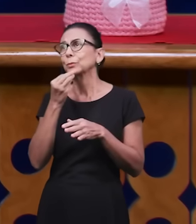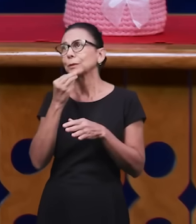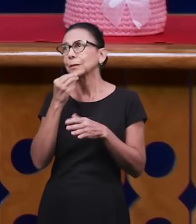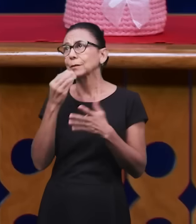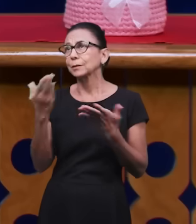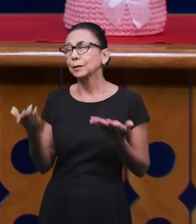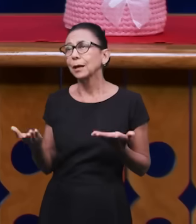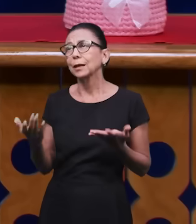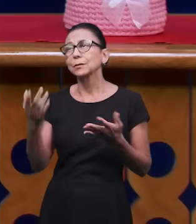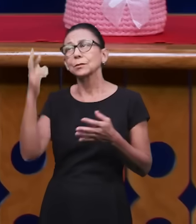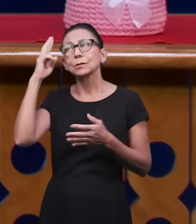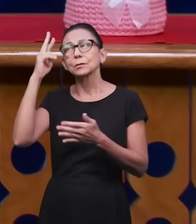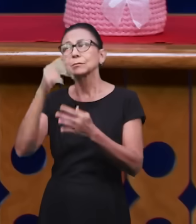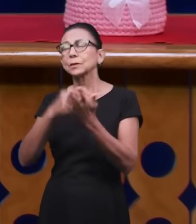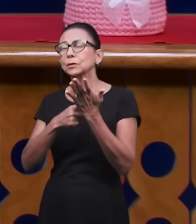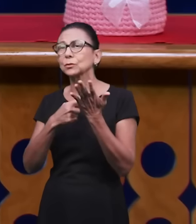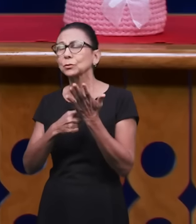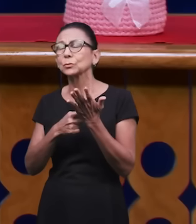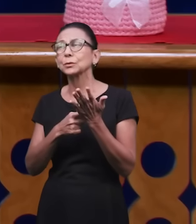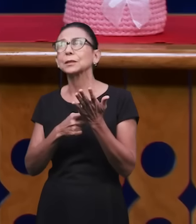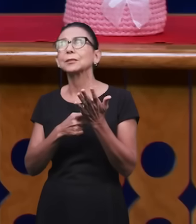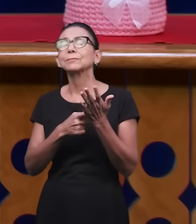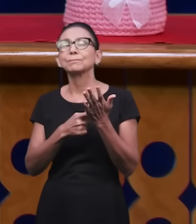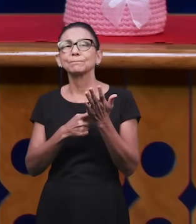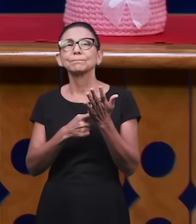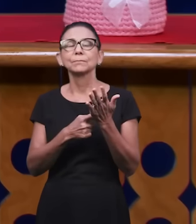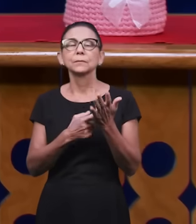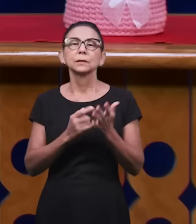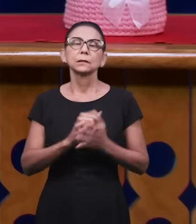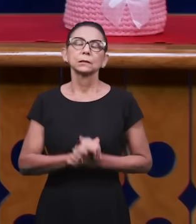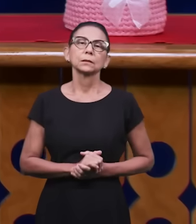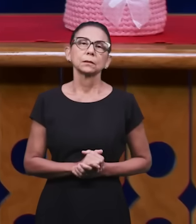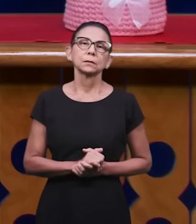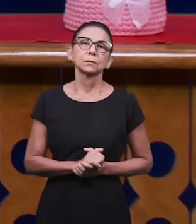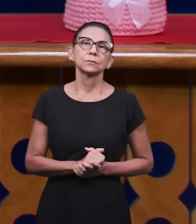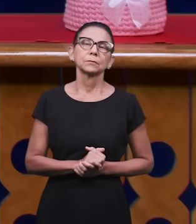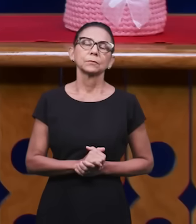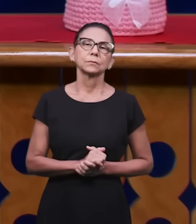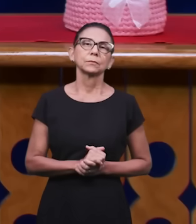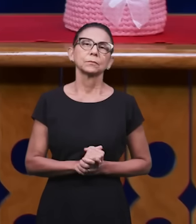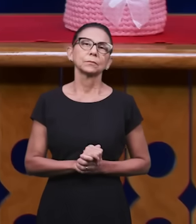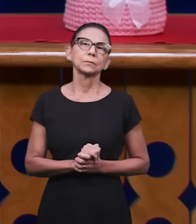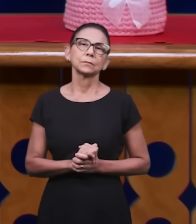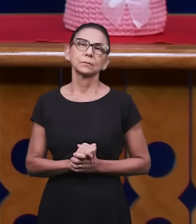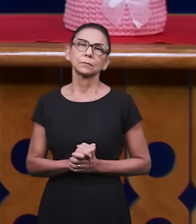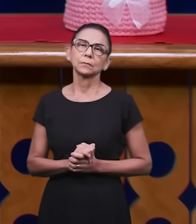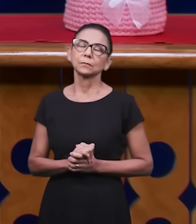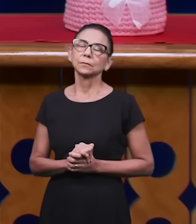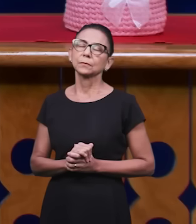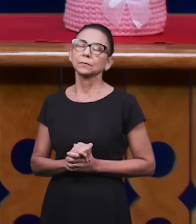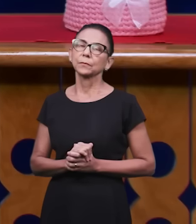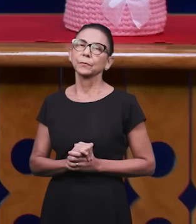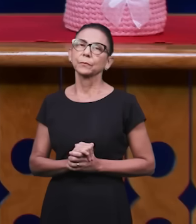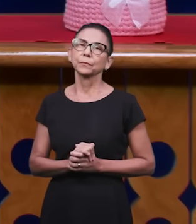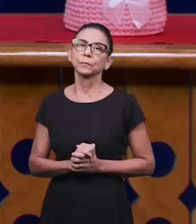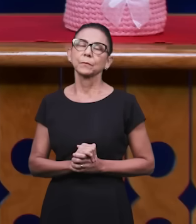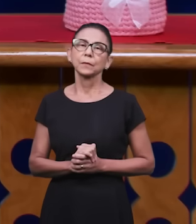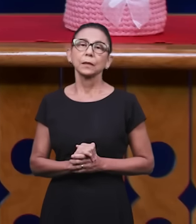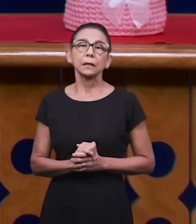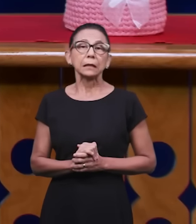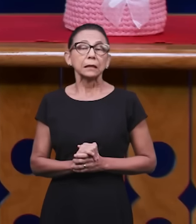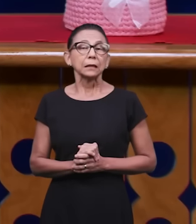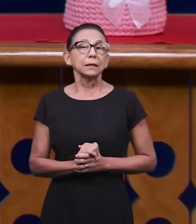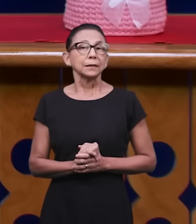Senhor na nossa vida, ou daqueles que nos cercam, seja concedida pelo Senhor. E nós